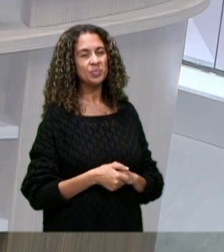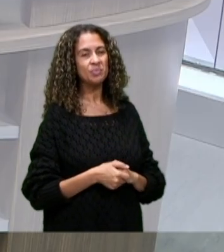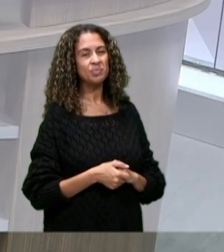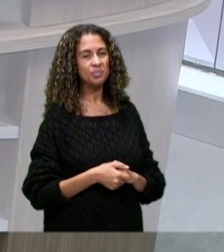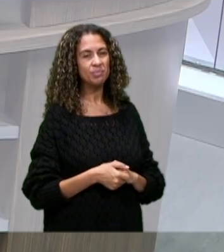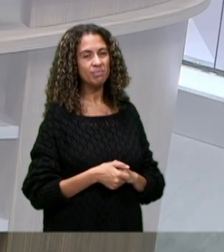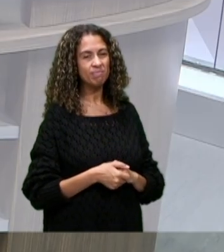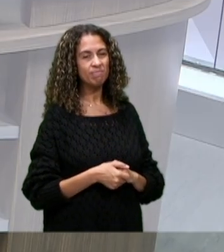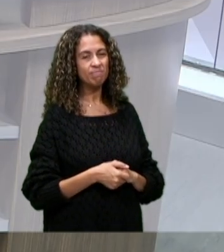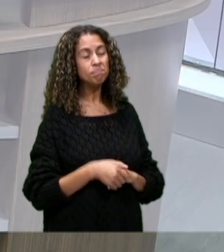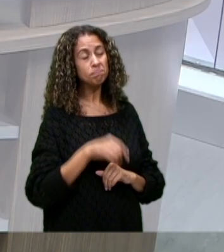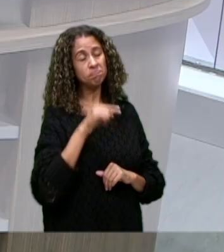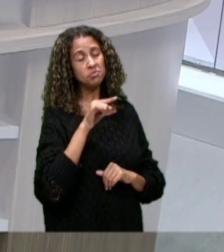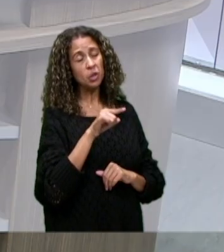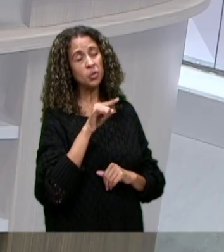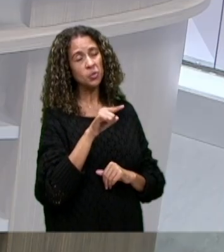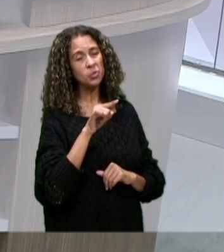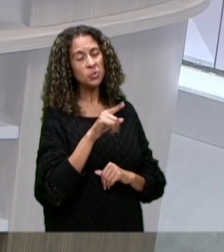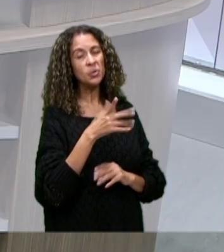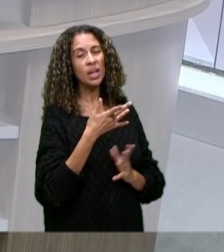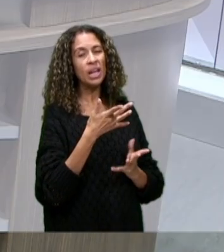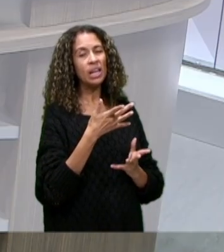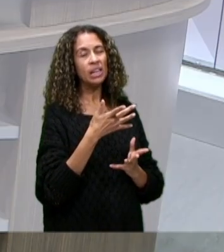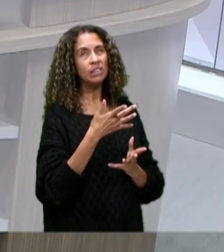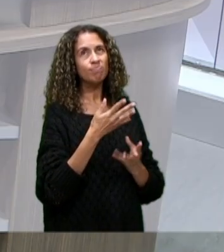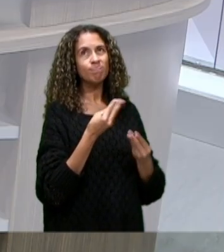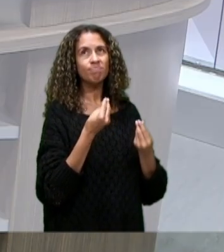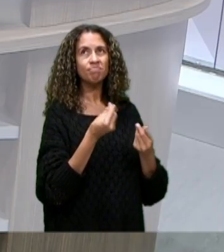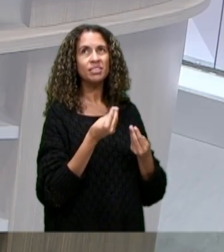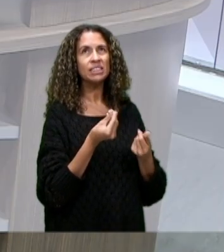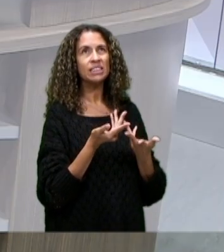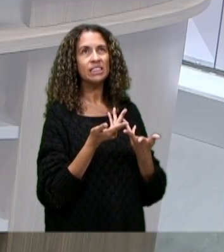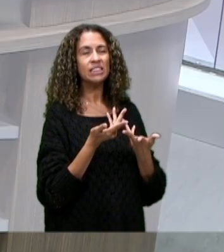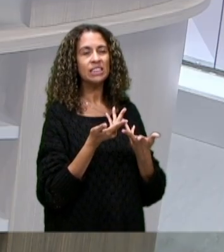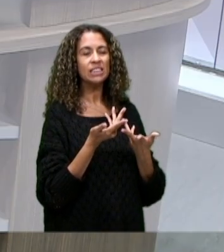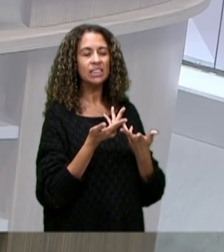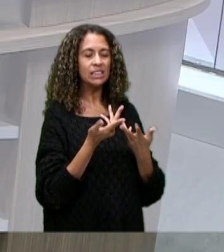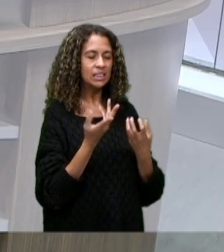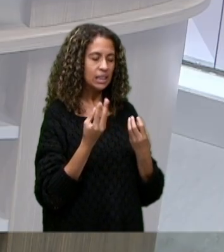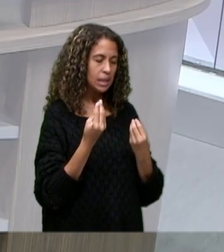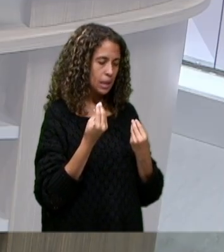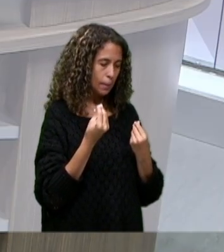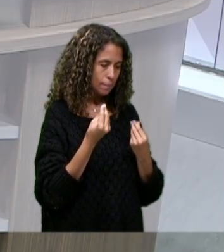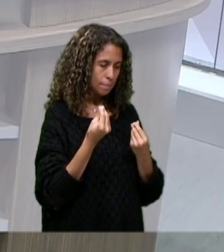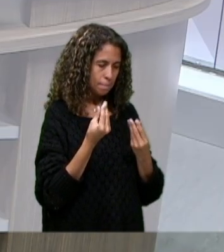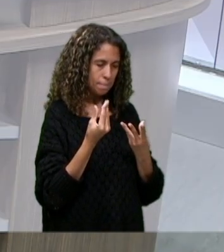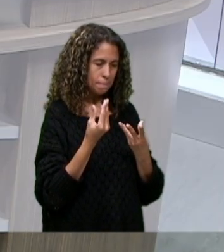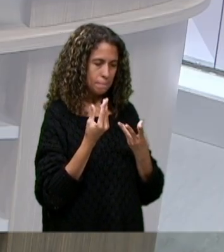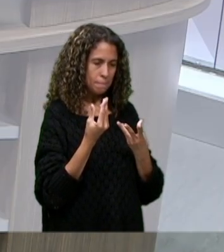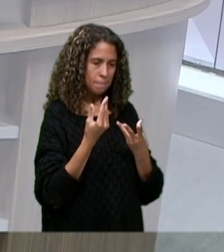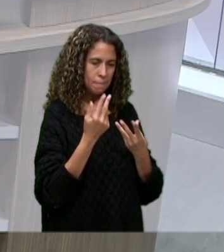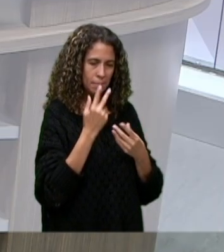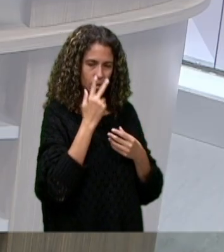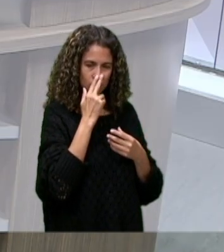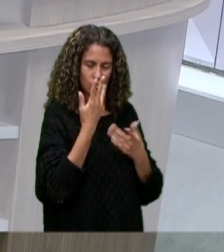Mas você é bem, digamos assim, em termos